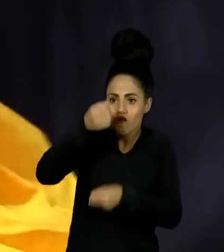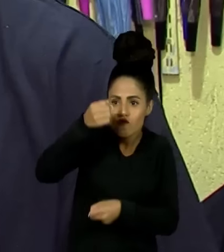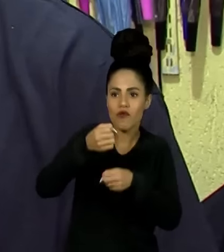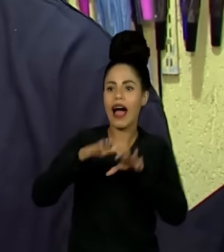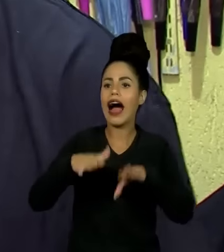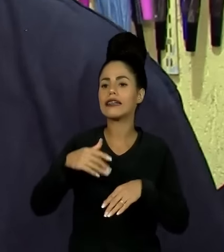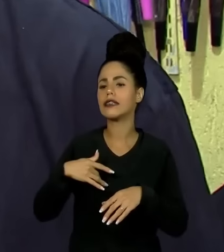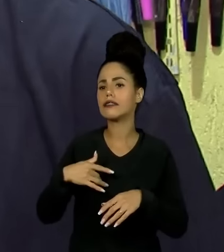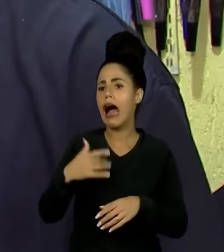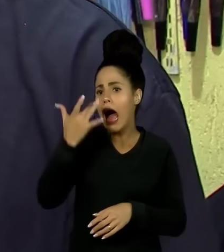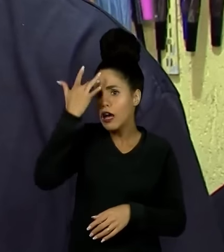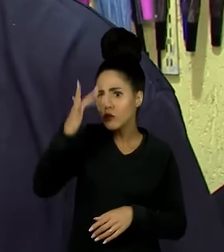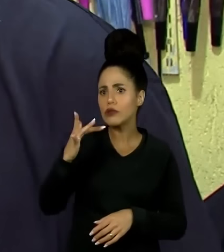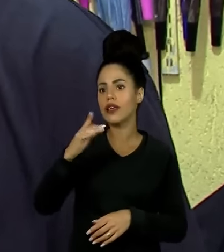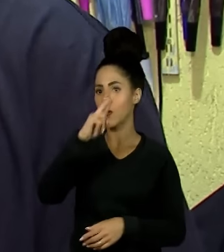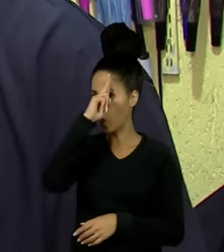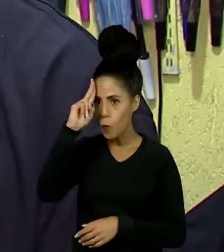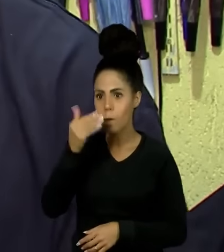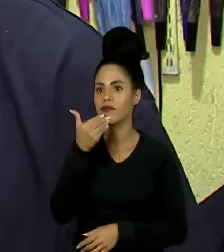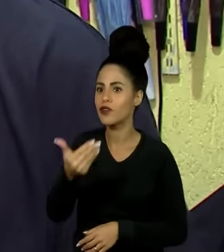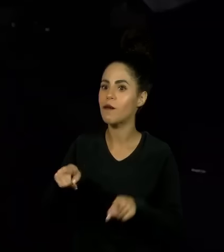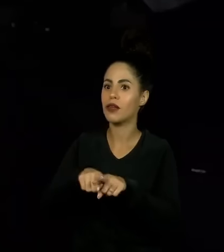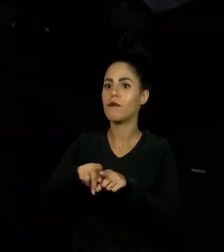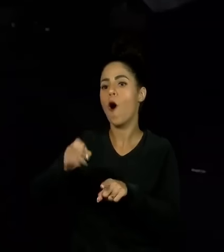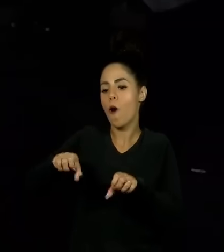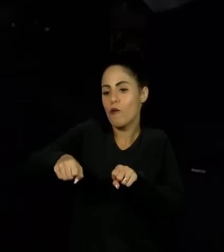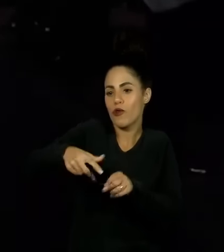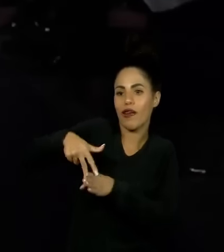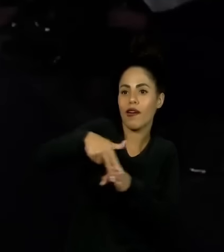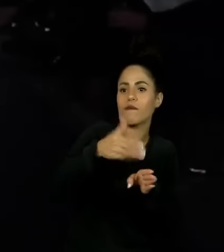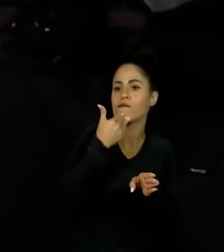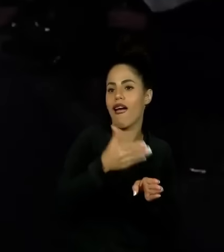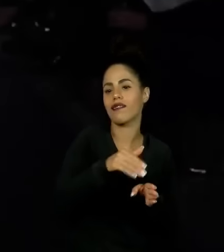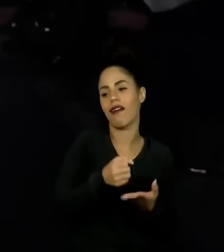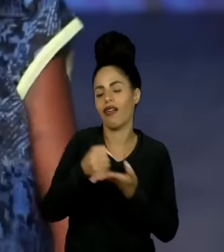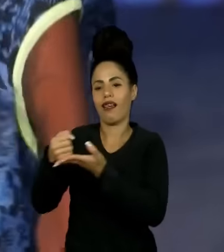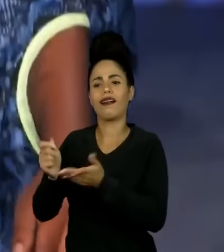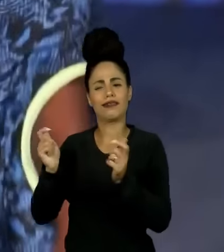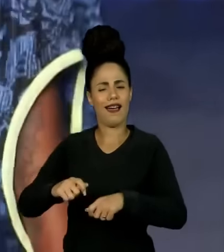Uber, motoqueiro, e vem, traz, retira.